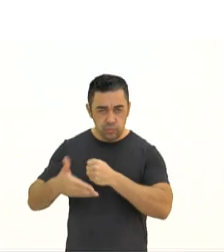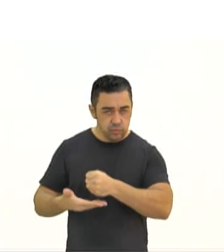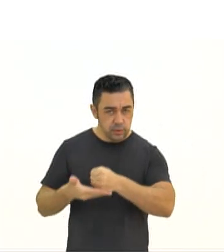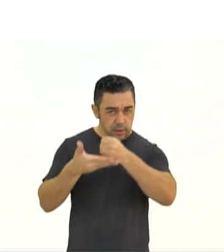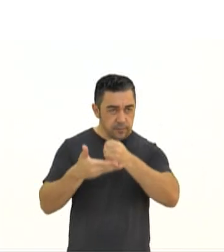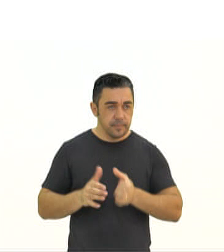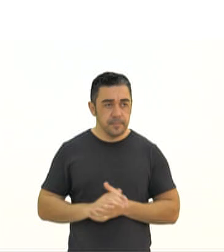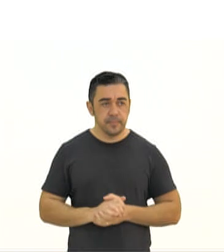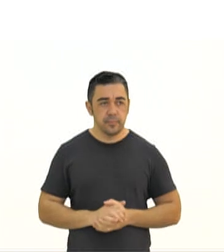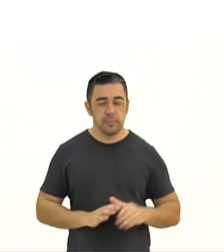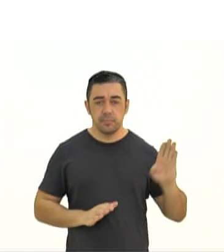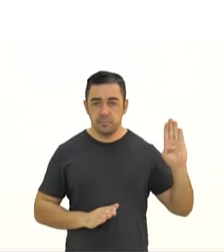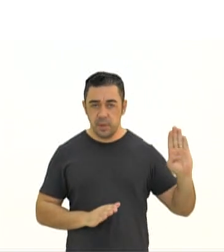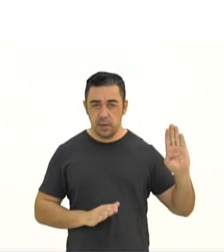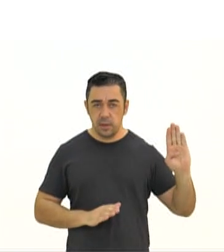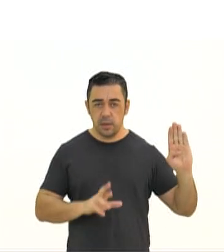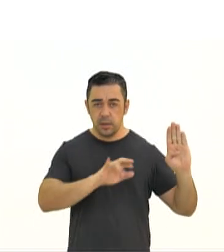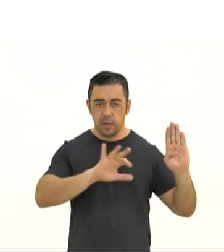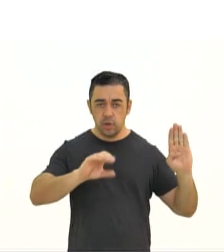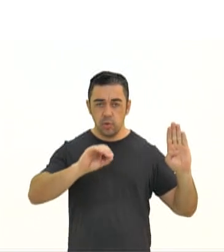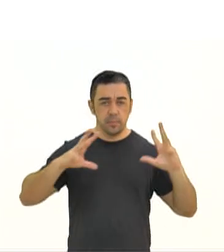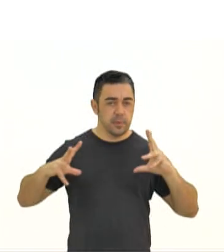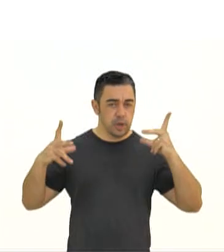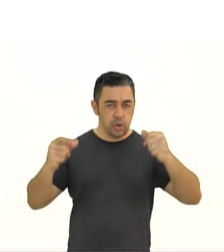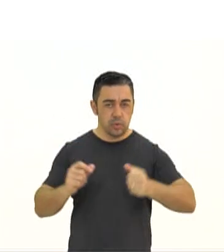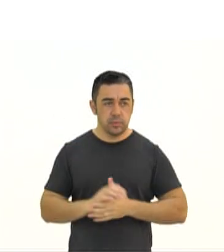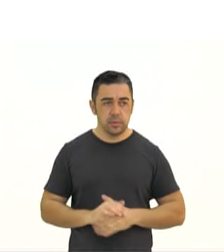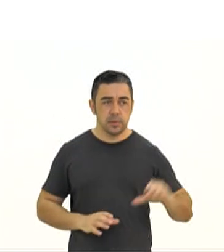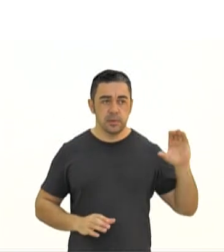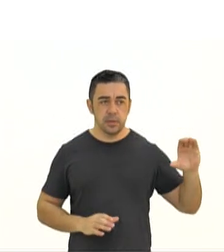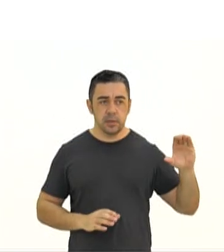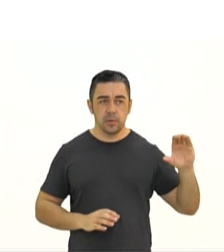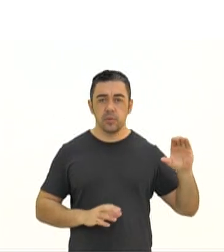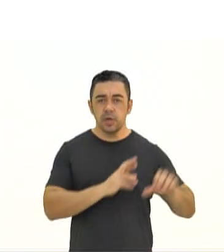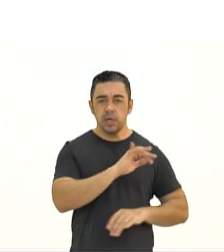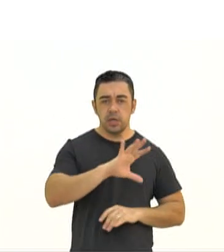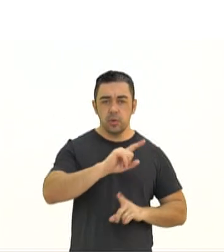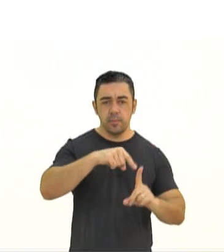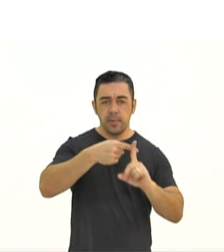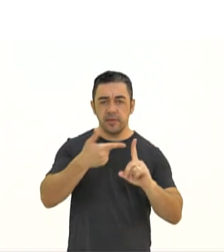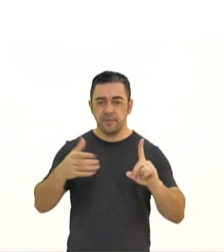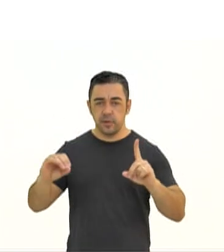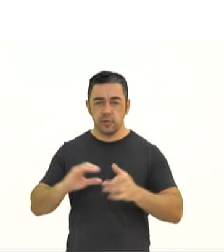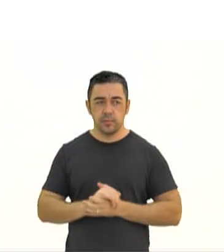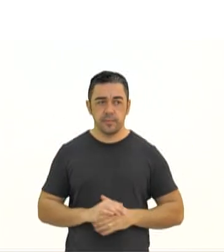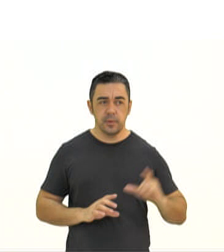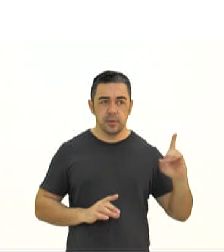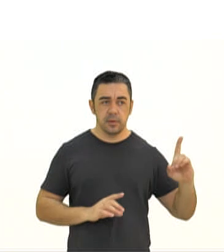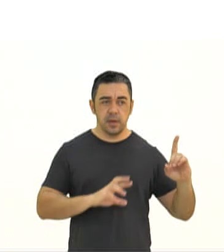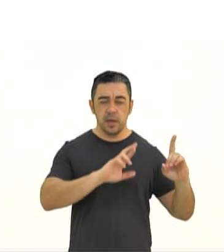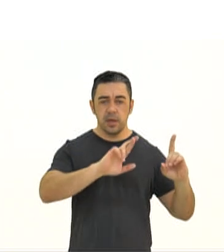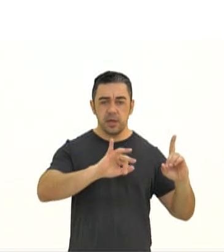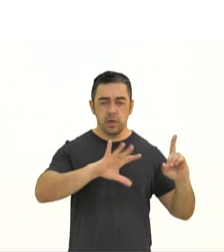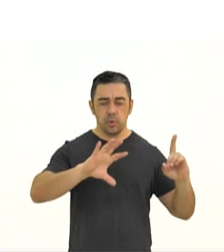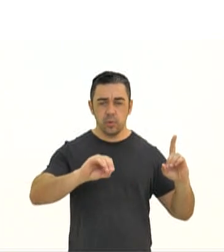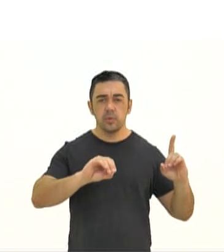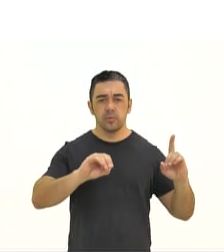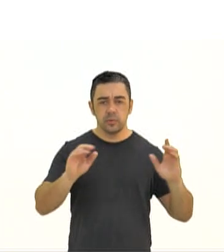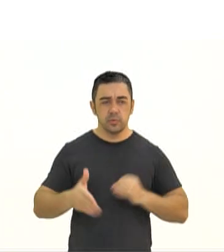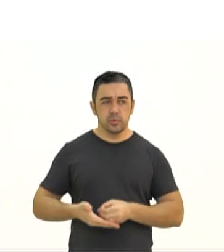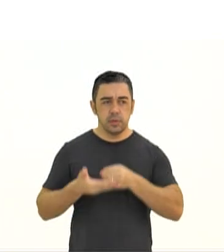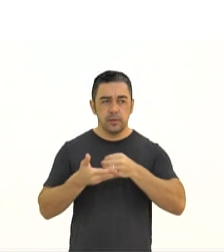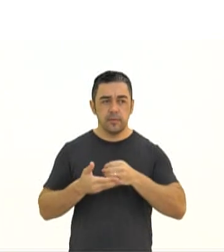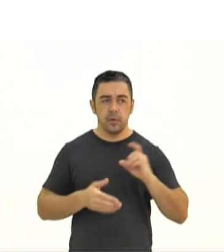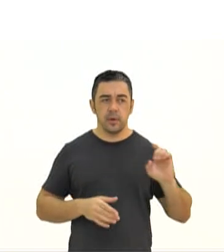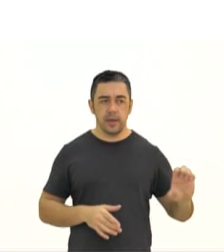Sustentável, olha o nome, B, Rio para Todos, C, Rio mais 20, D, Rio Sustentável ou letra E,